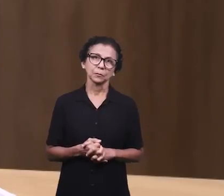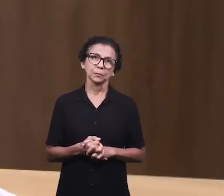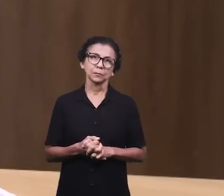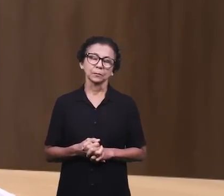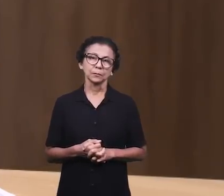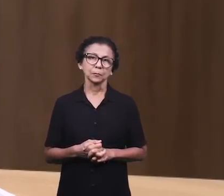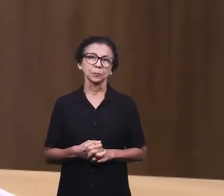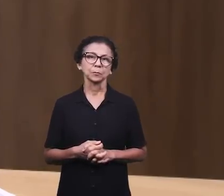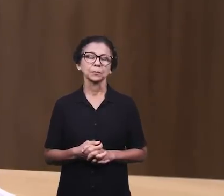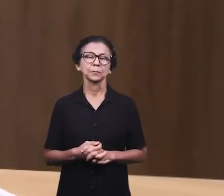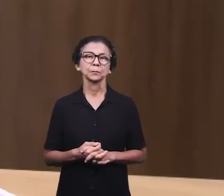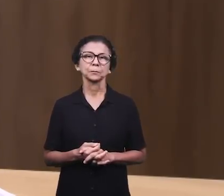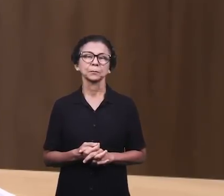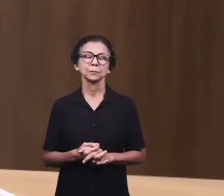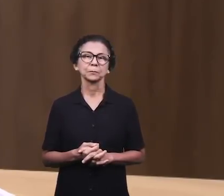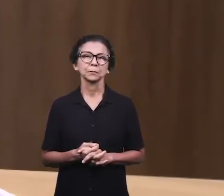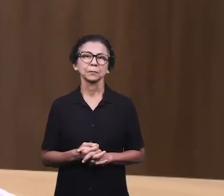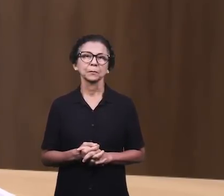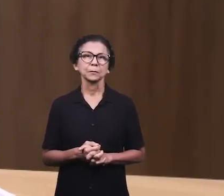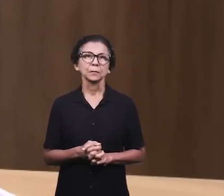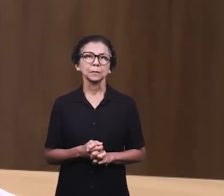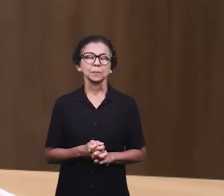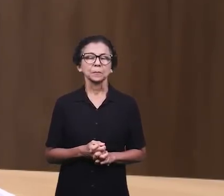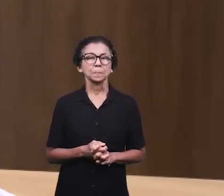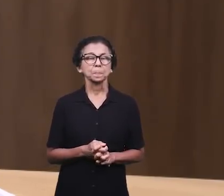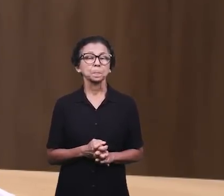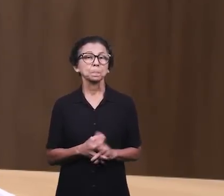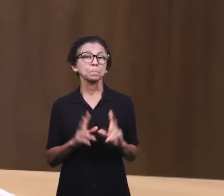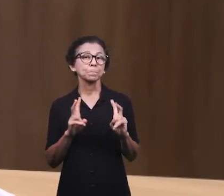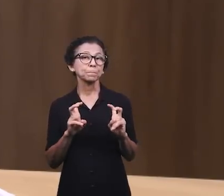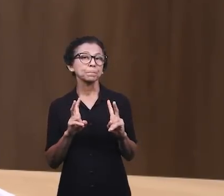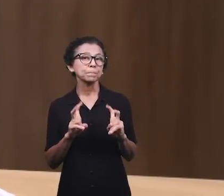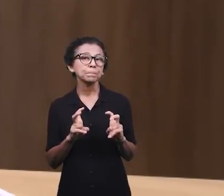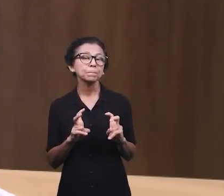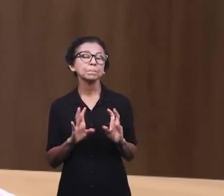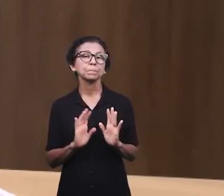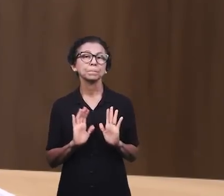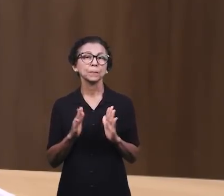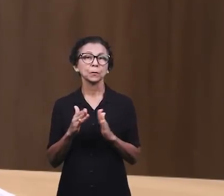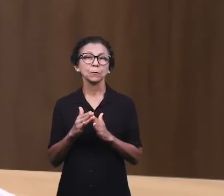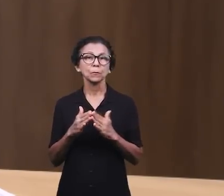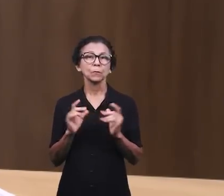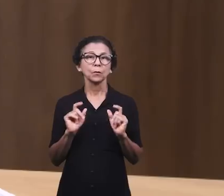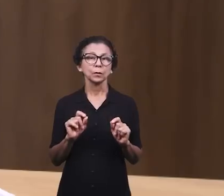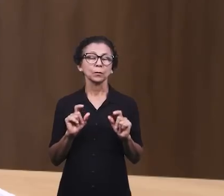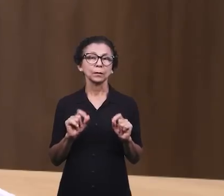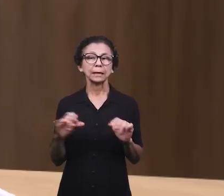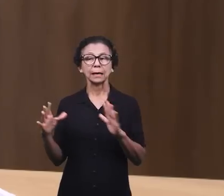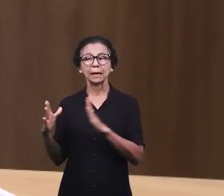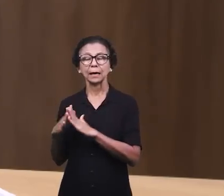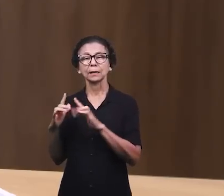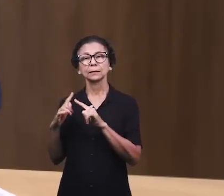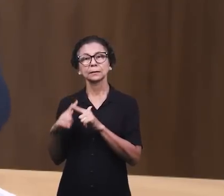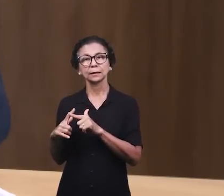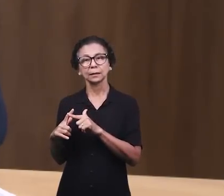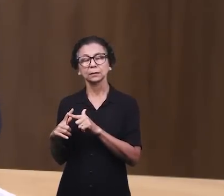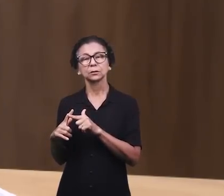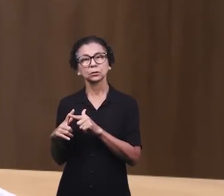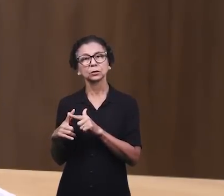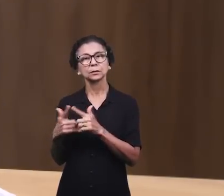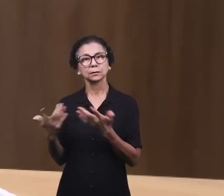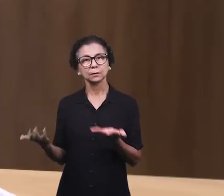estamos tratando esse assunto para que as igrejas sejam movidas a isso que nós estamos falando aqui, para